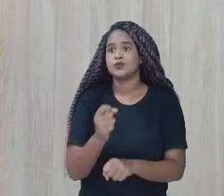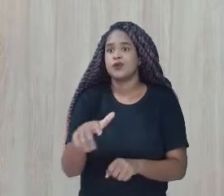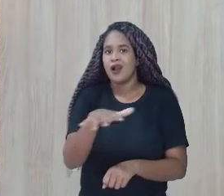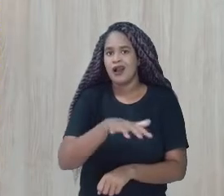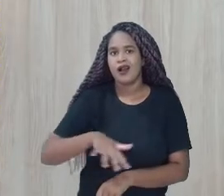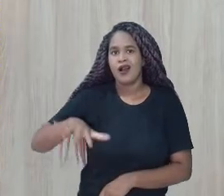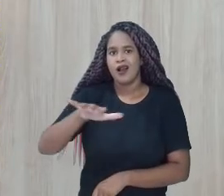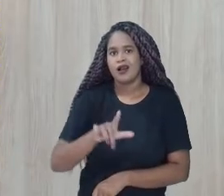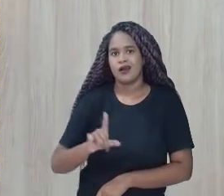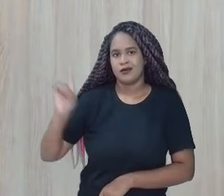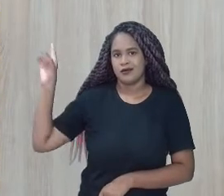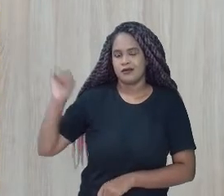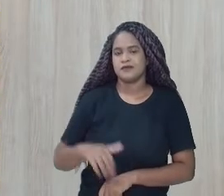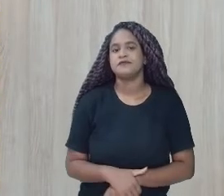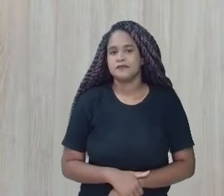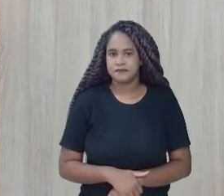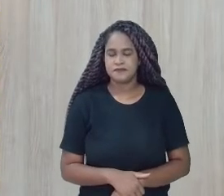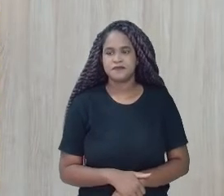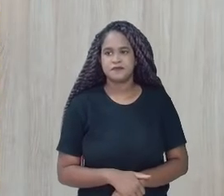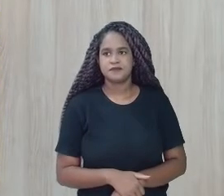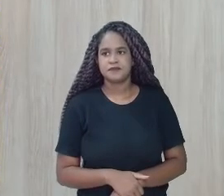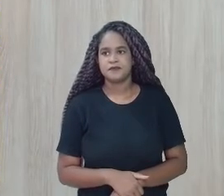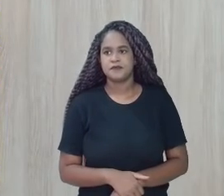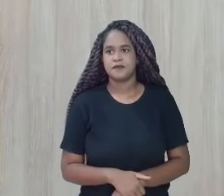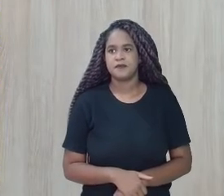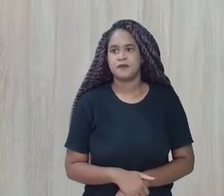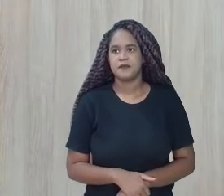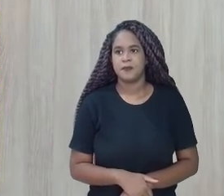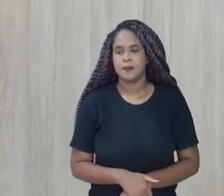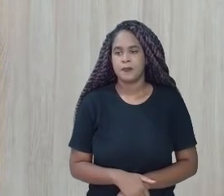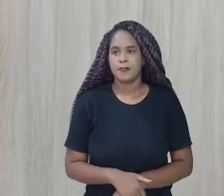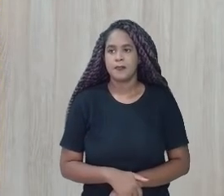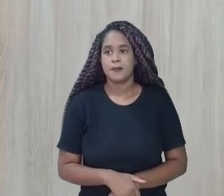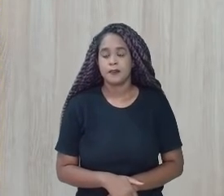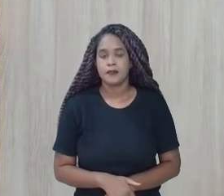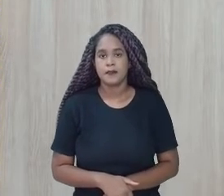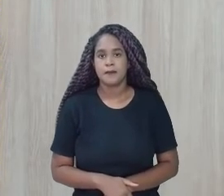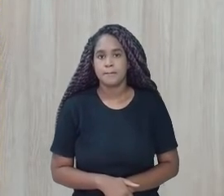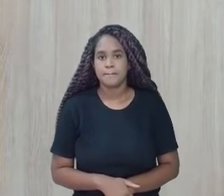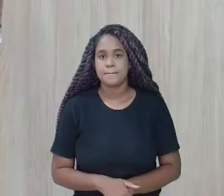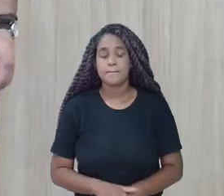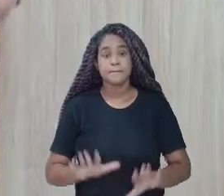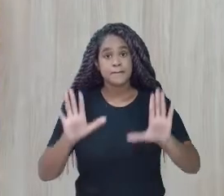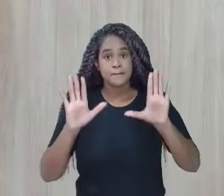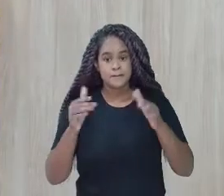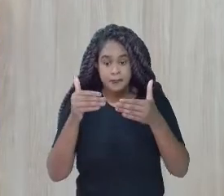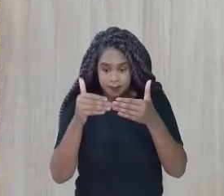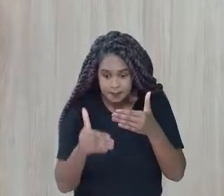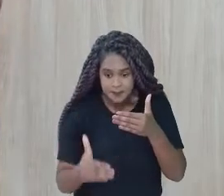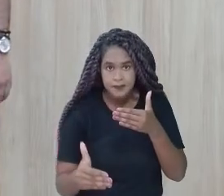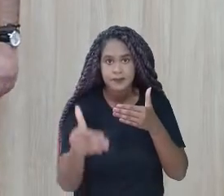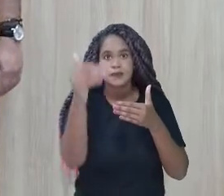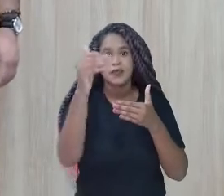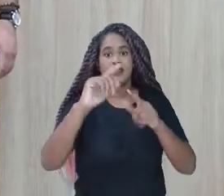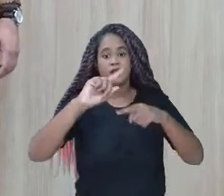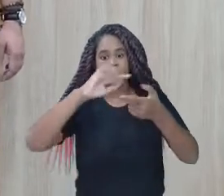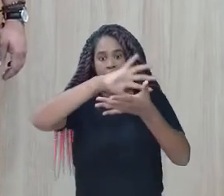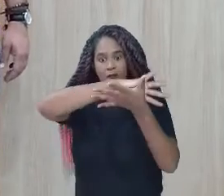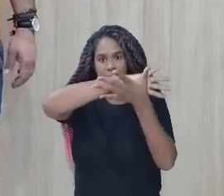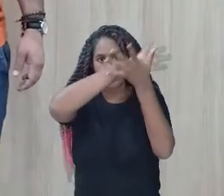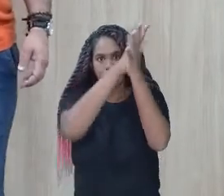ó. Nessas imediações aqui, ok? Só que mais na frente ele foi